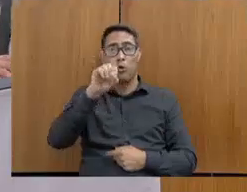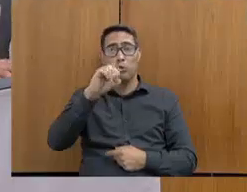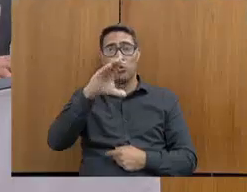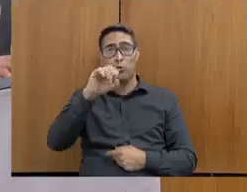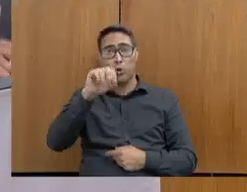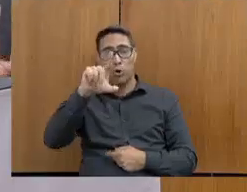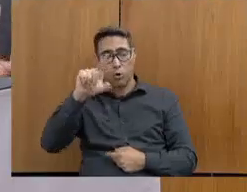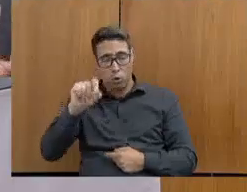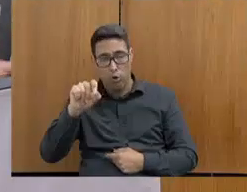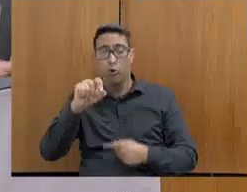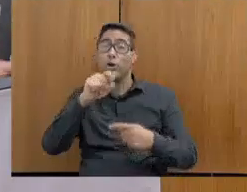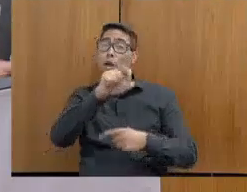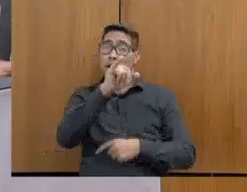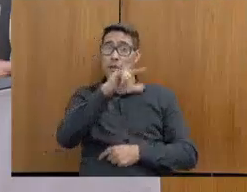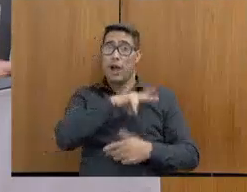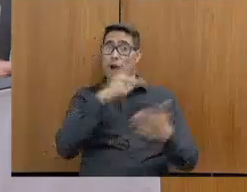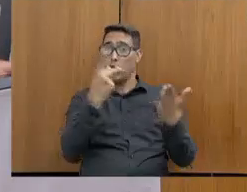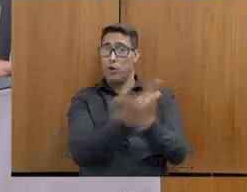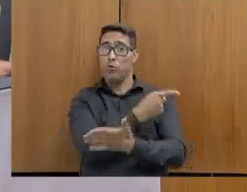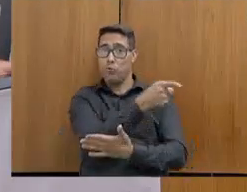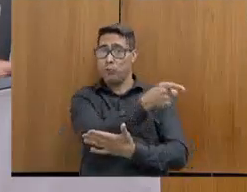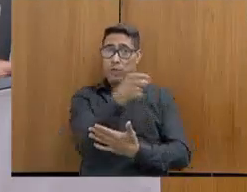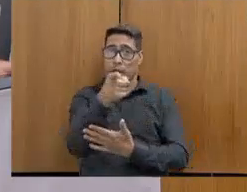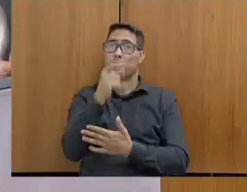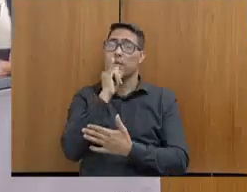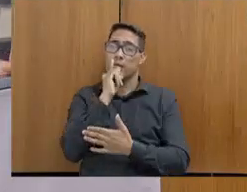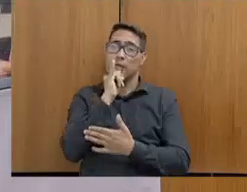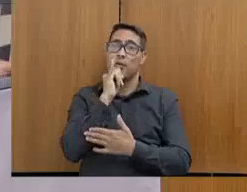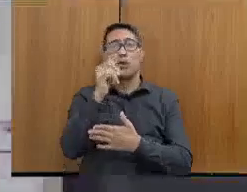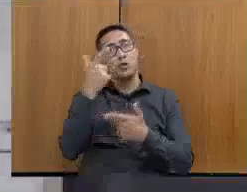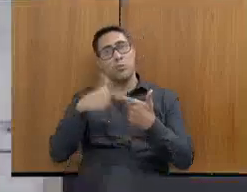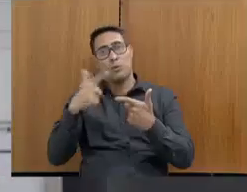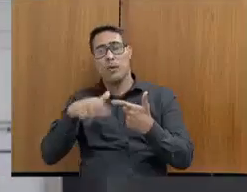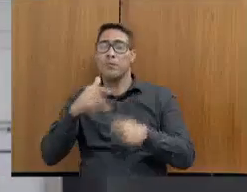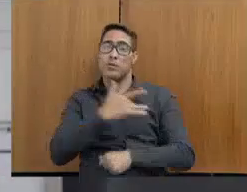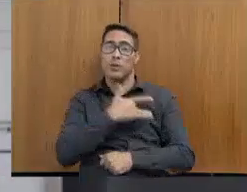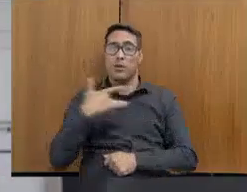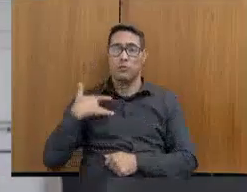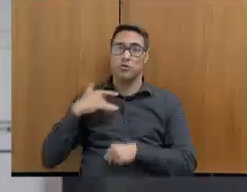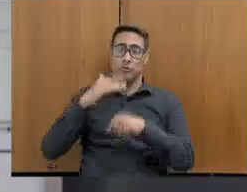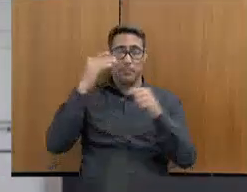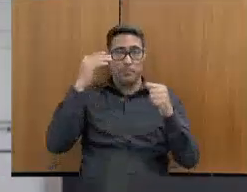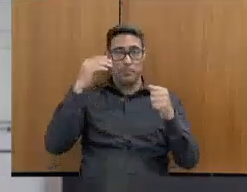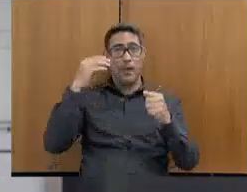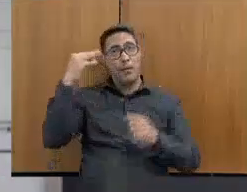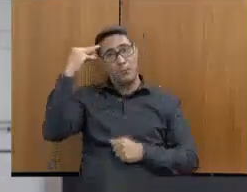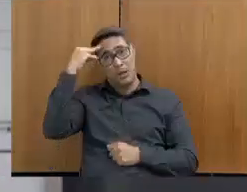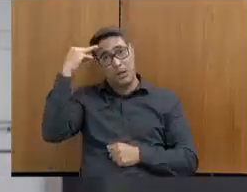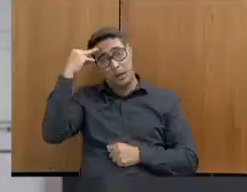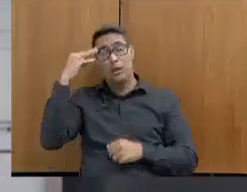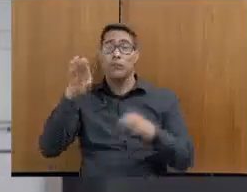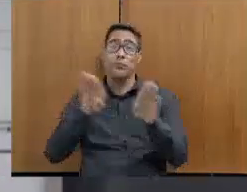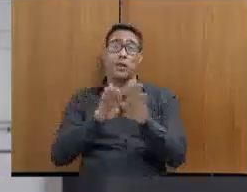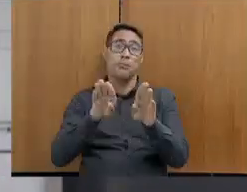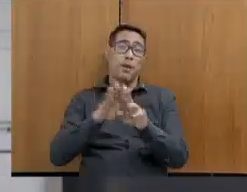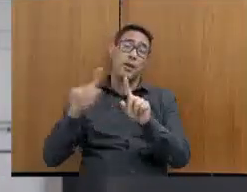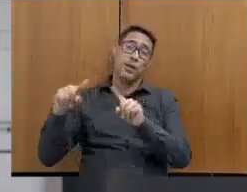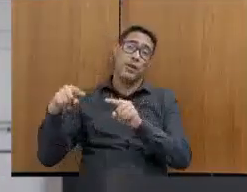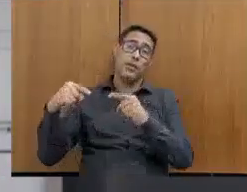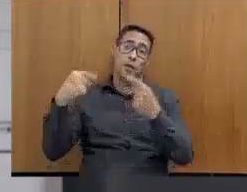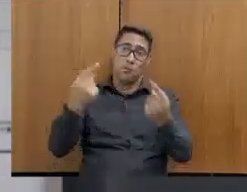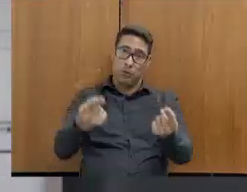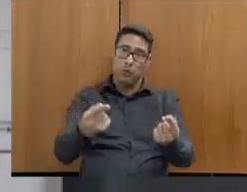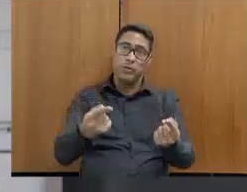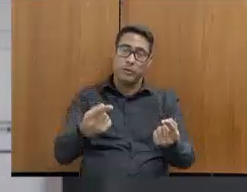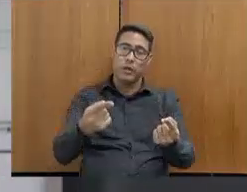lidar com essa situações né de comprometimento de saúde mental mas também depois que vem a óbito né como que é acolhida a